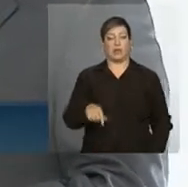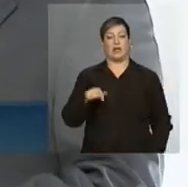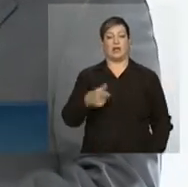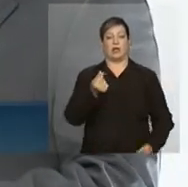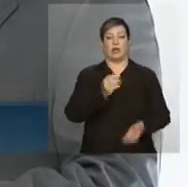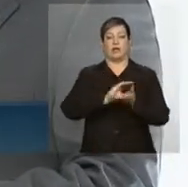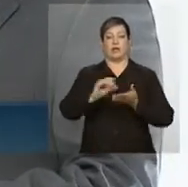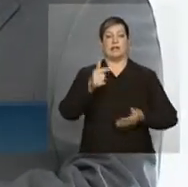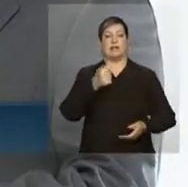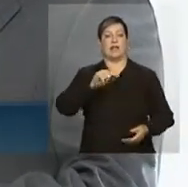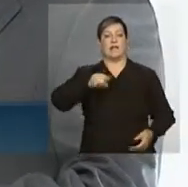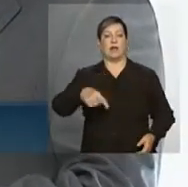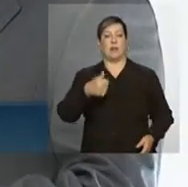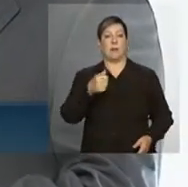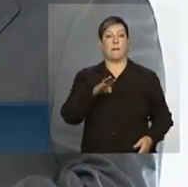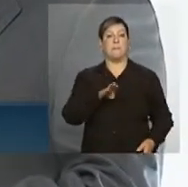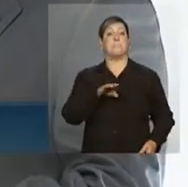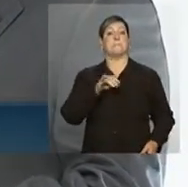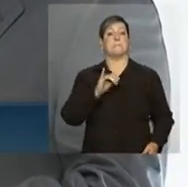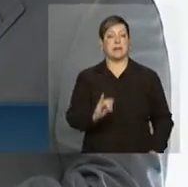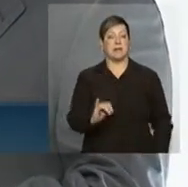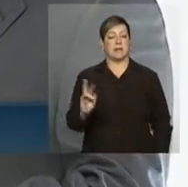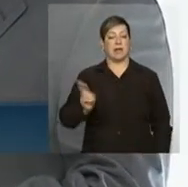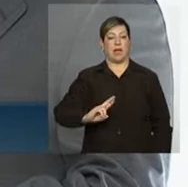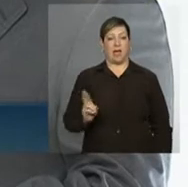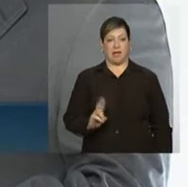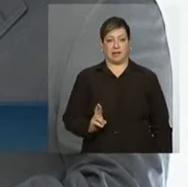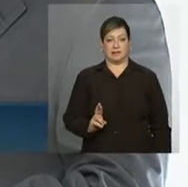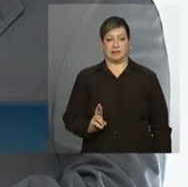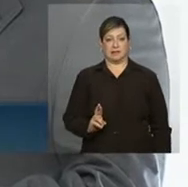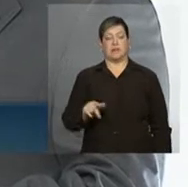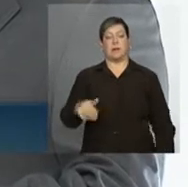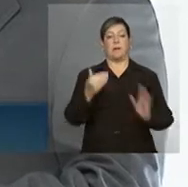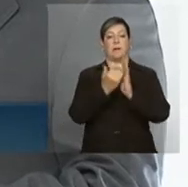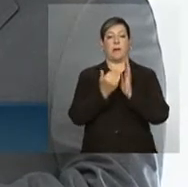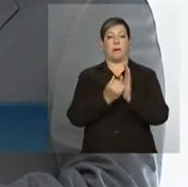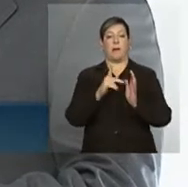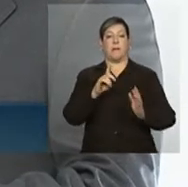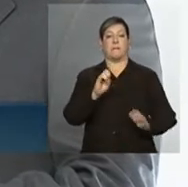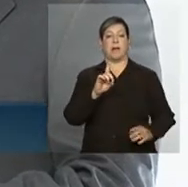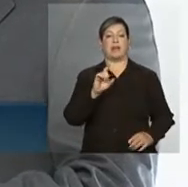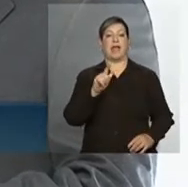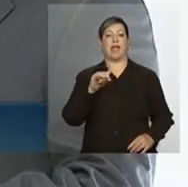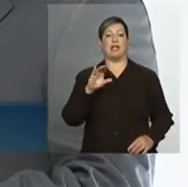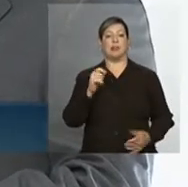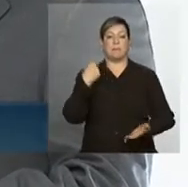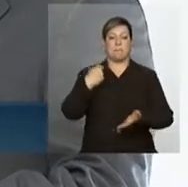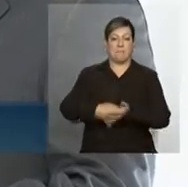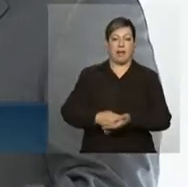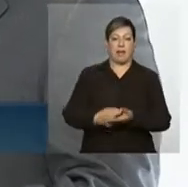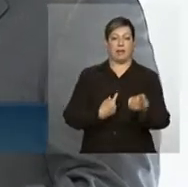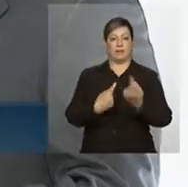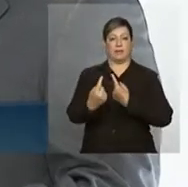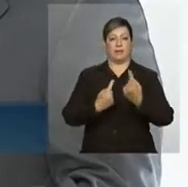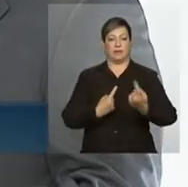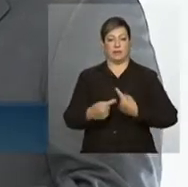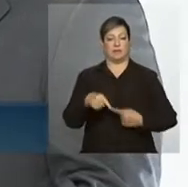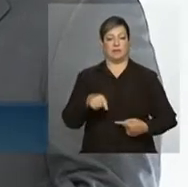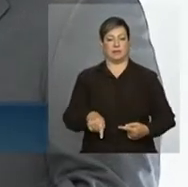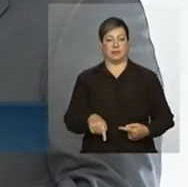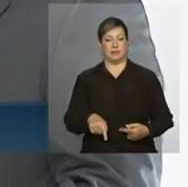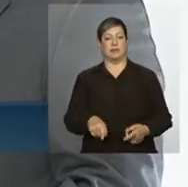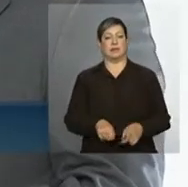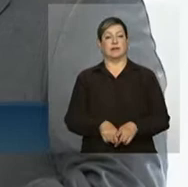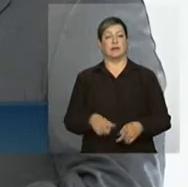é de 7,1 bilhão de reais. Programa de pedágio. Nós temos aí, senhora